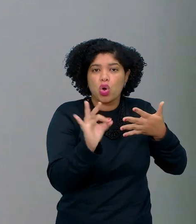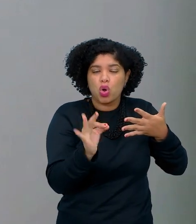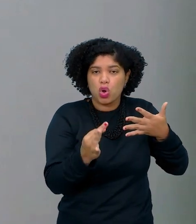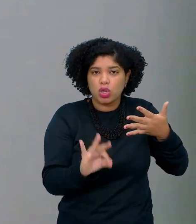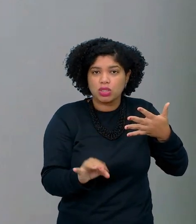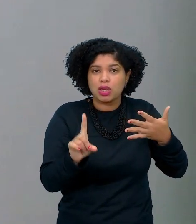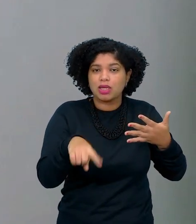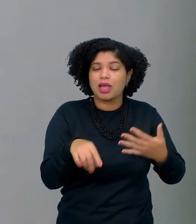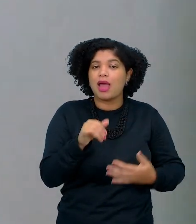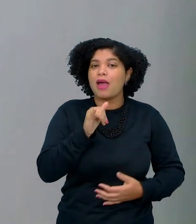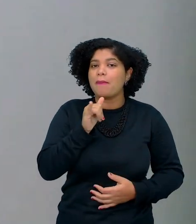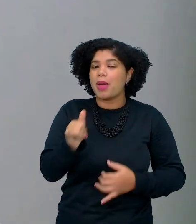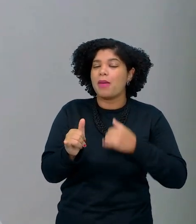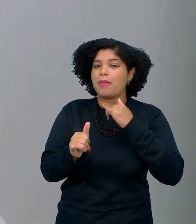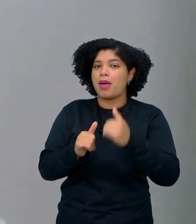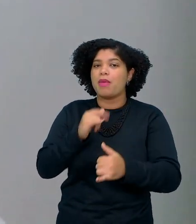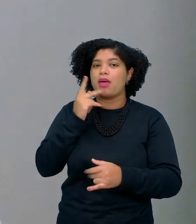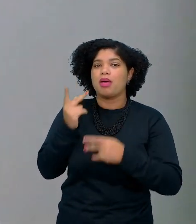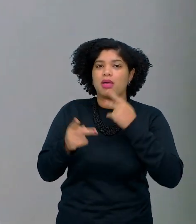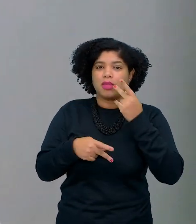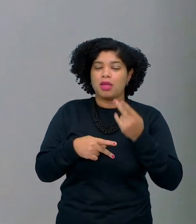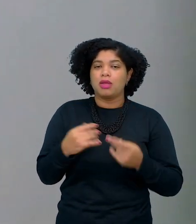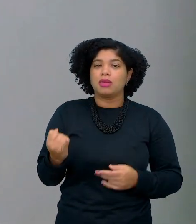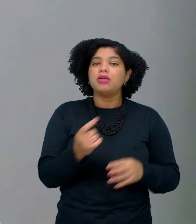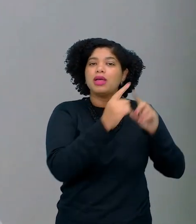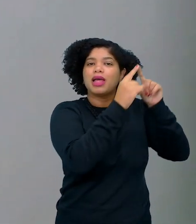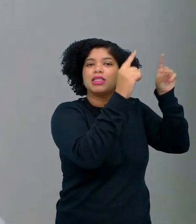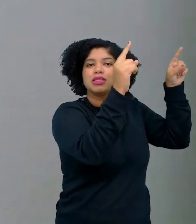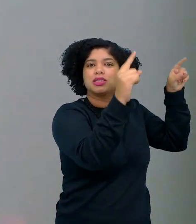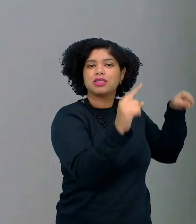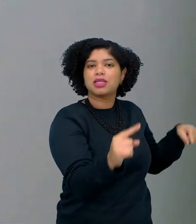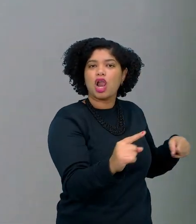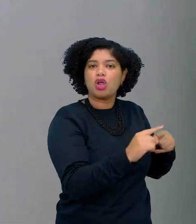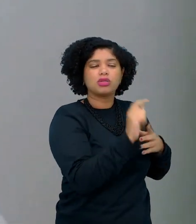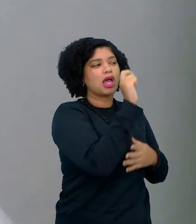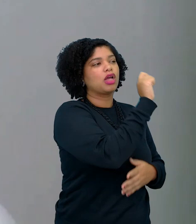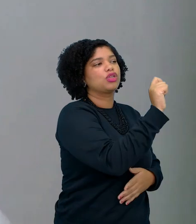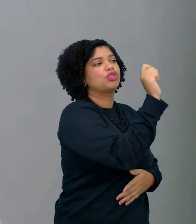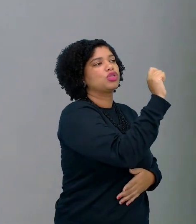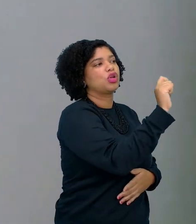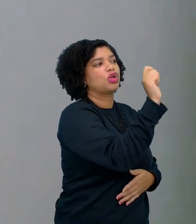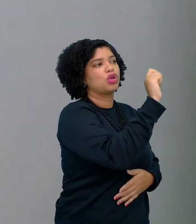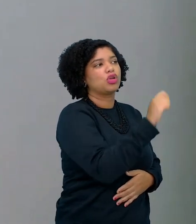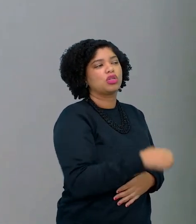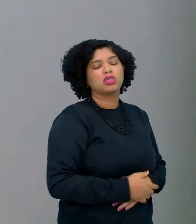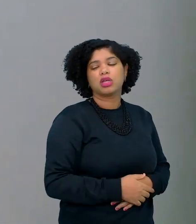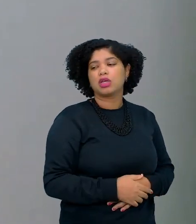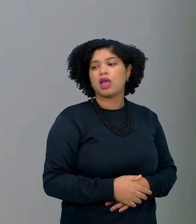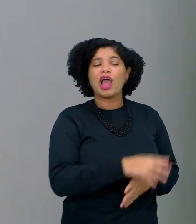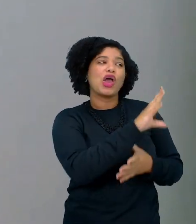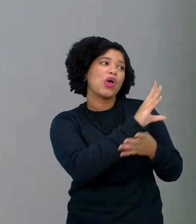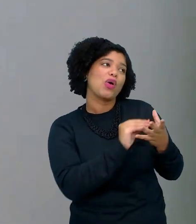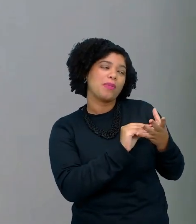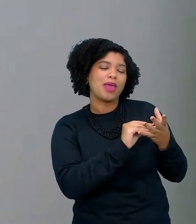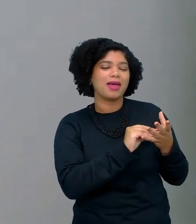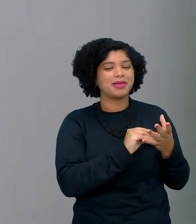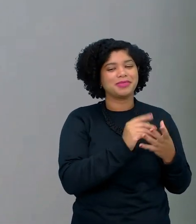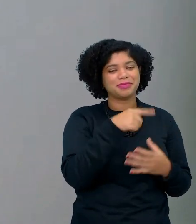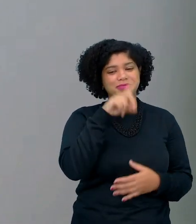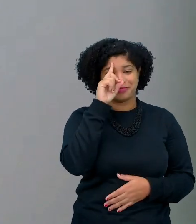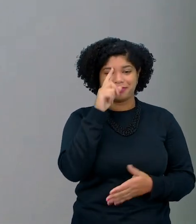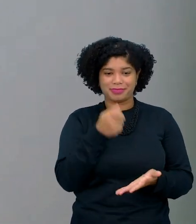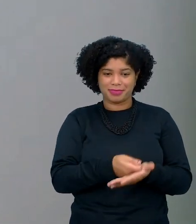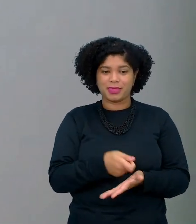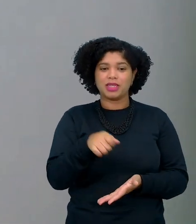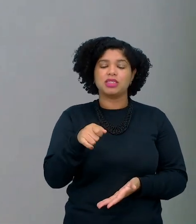forma oral, anotem na lousa. Eu vou corrigir, precisa copiar? Aí o professor vai decidir se existe